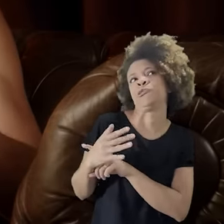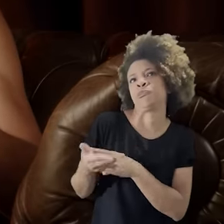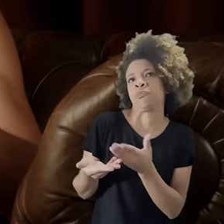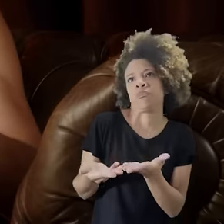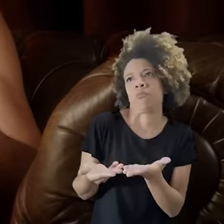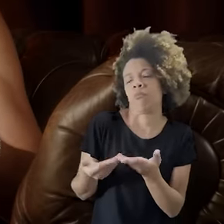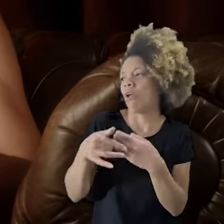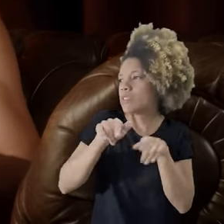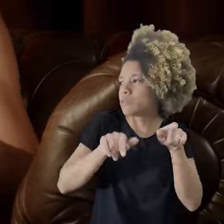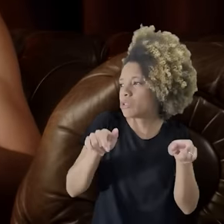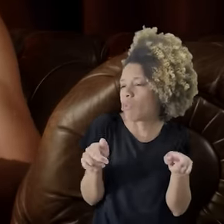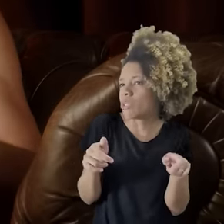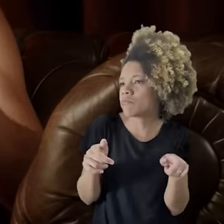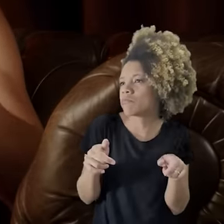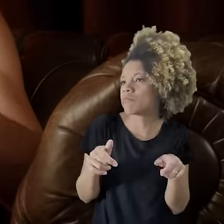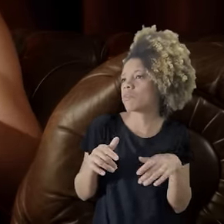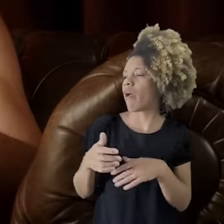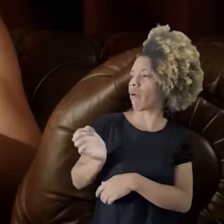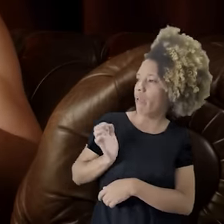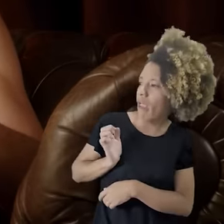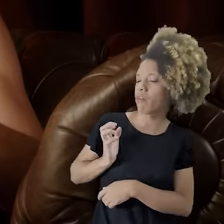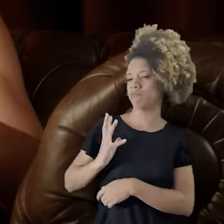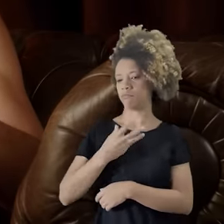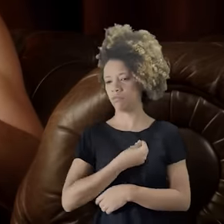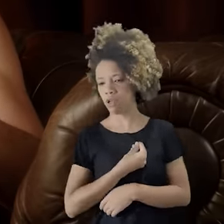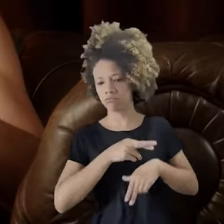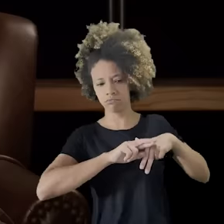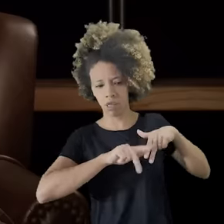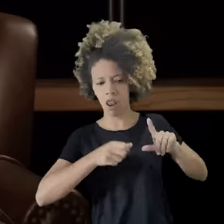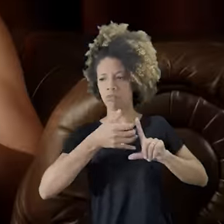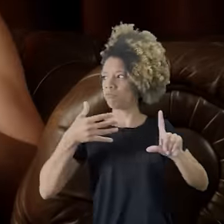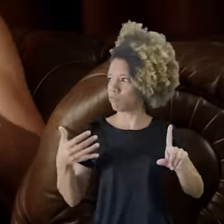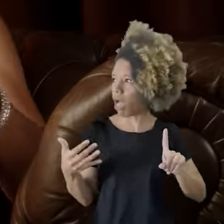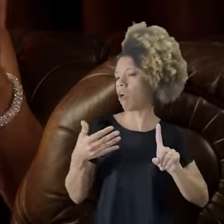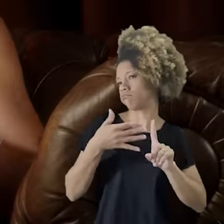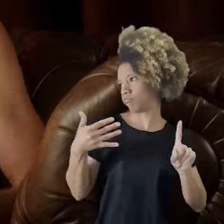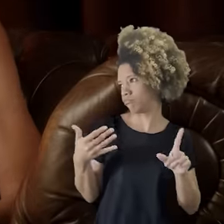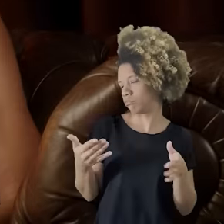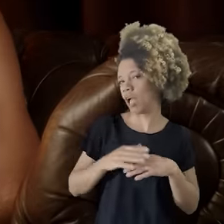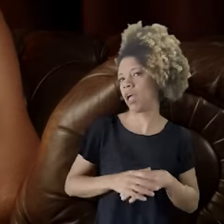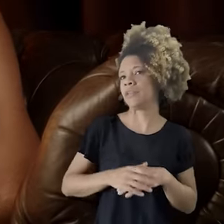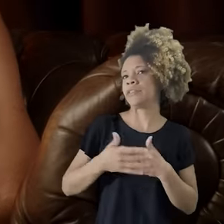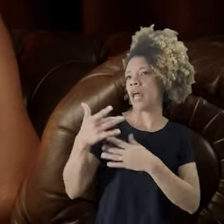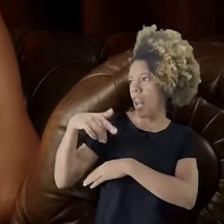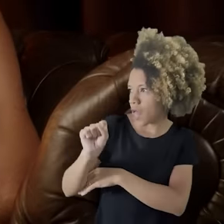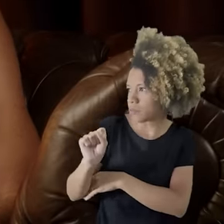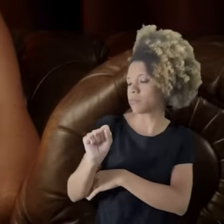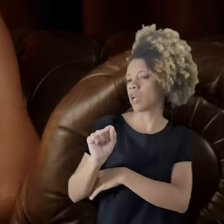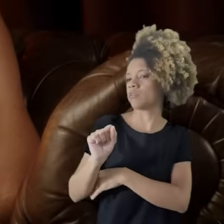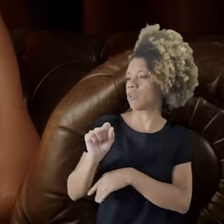era as pessoas homossexuais é um gays travestis lésbicas né E